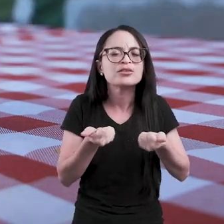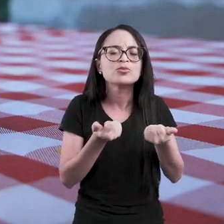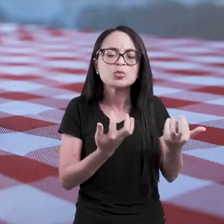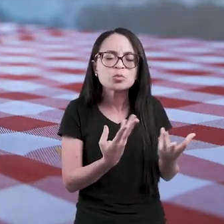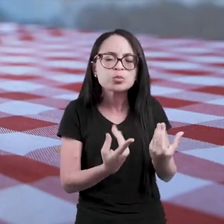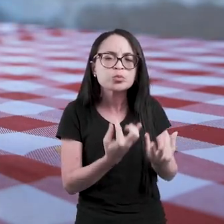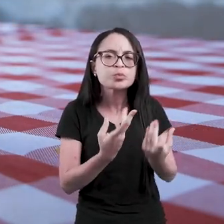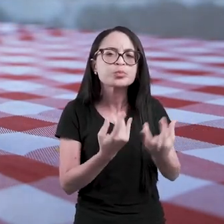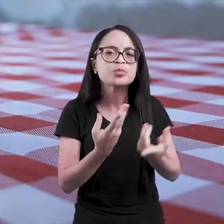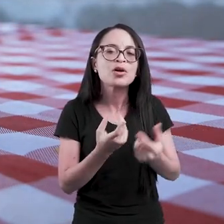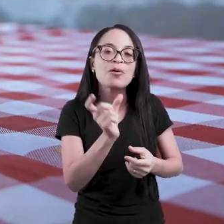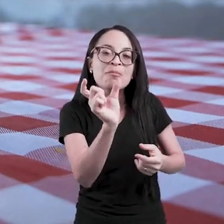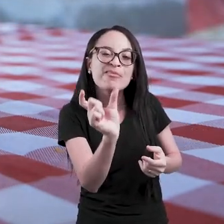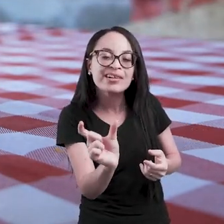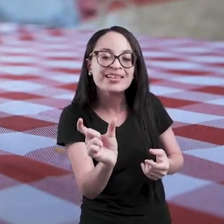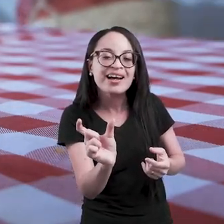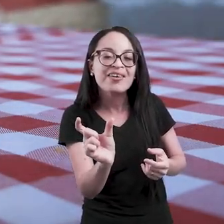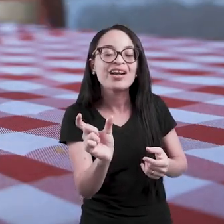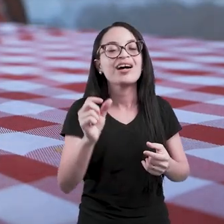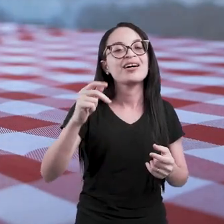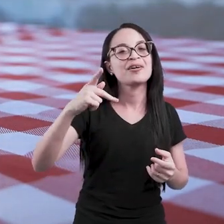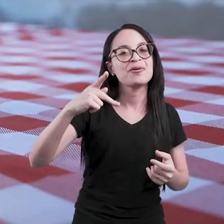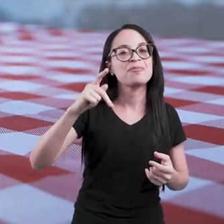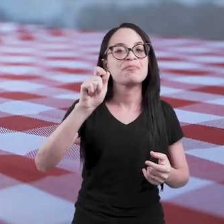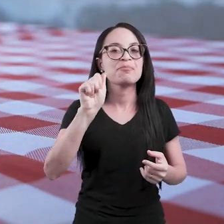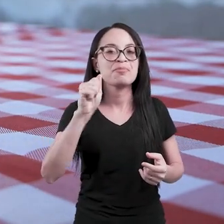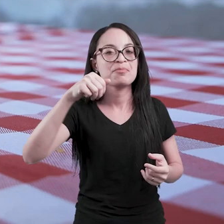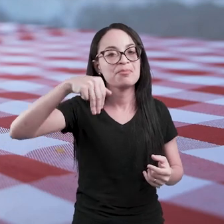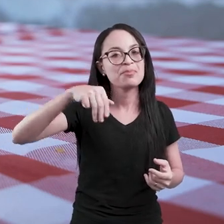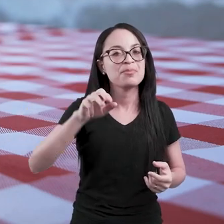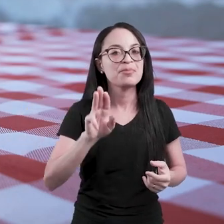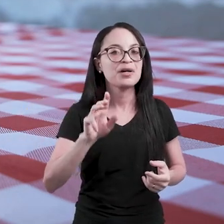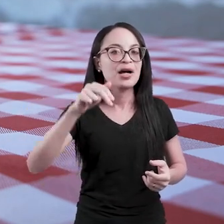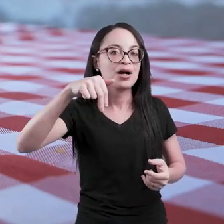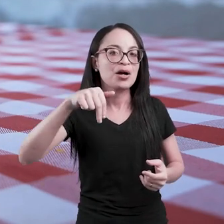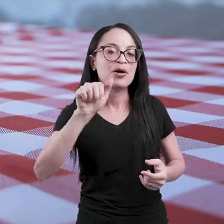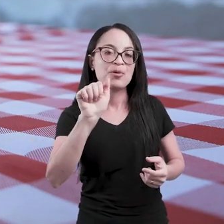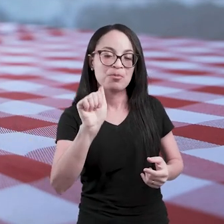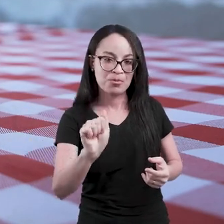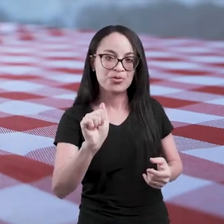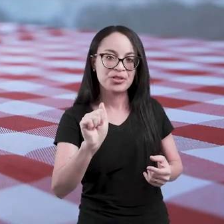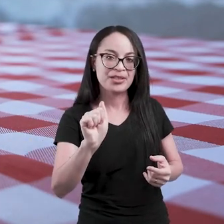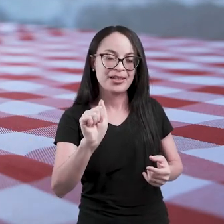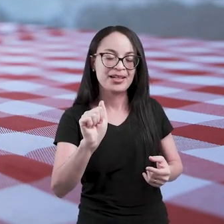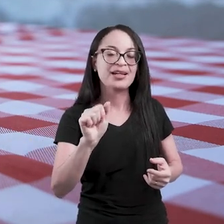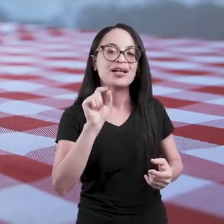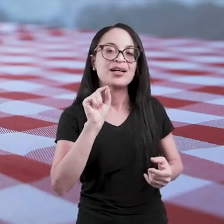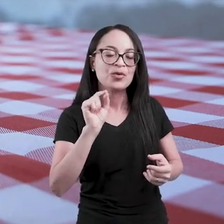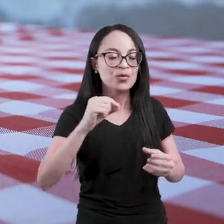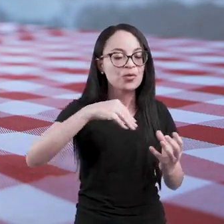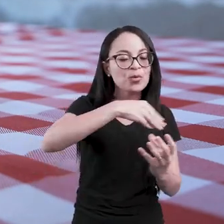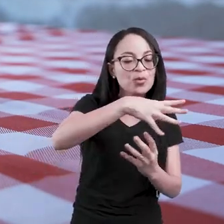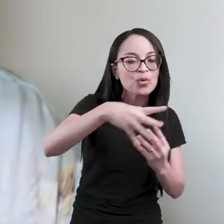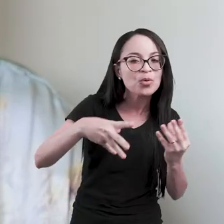e pegajoso e tal. É, dá para definir concretamente do Tupi-Guarani, mas que tem essa relação do alimento envolto na